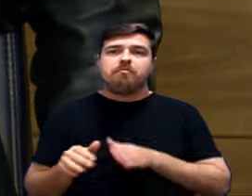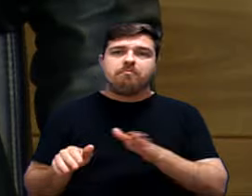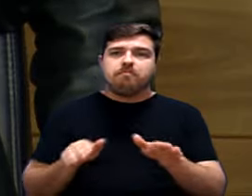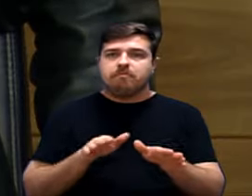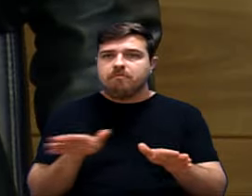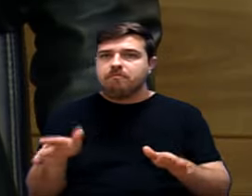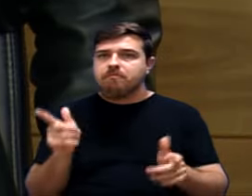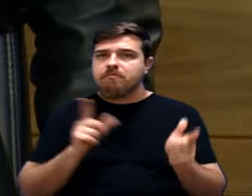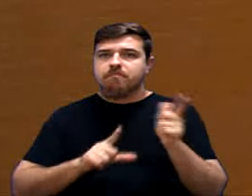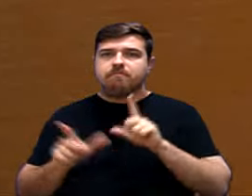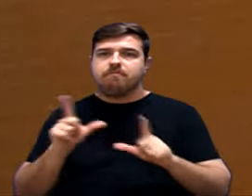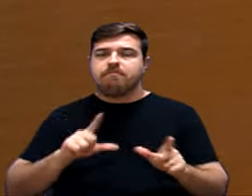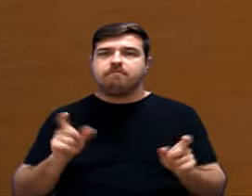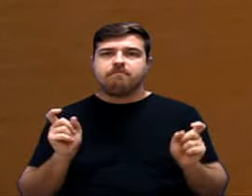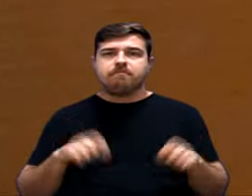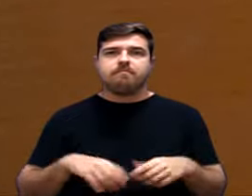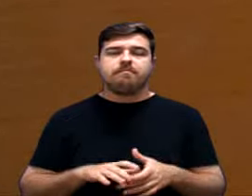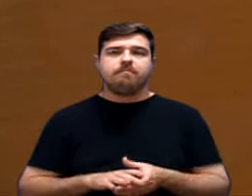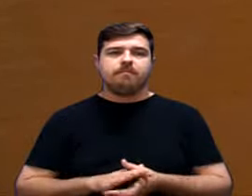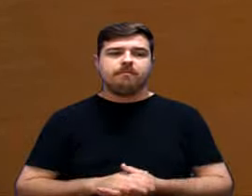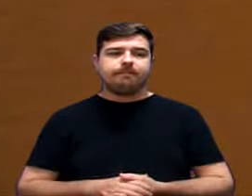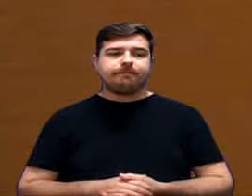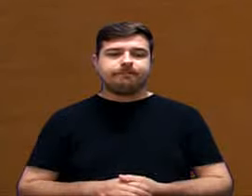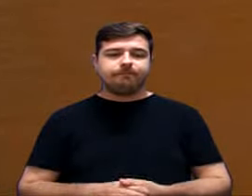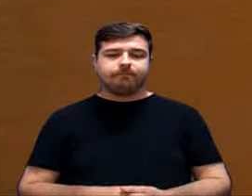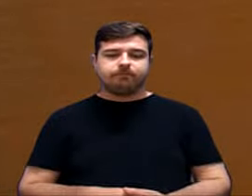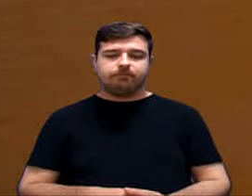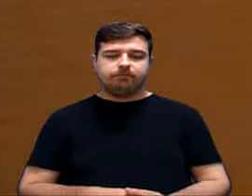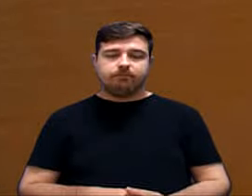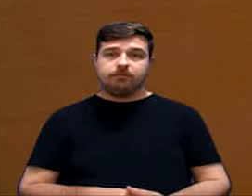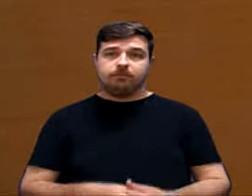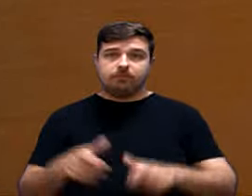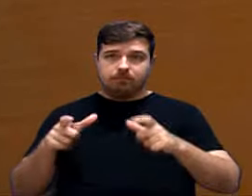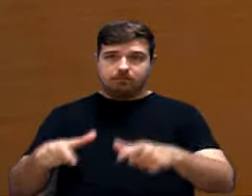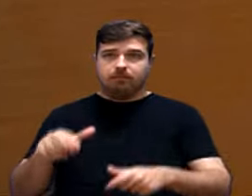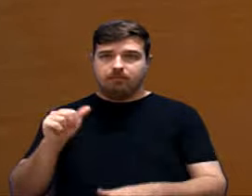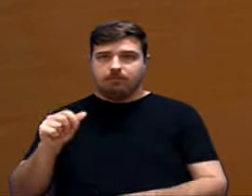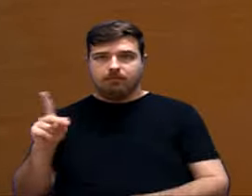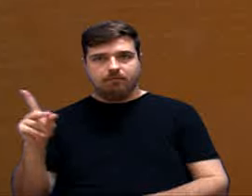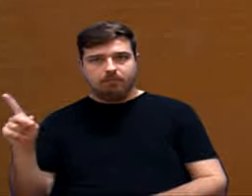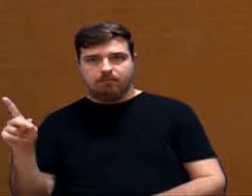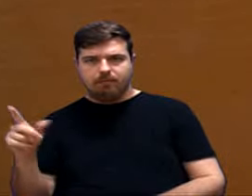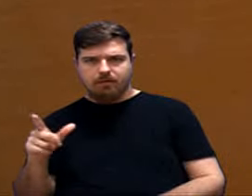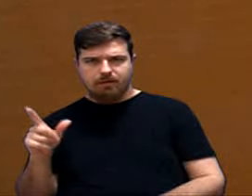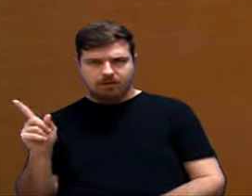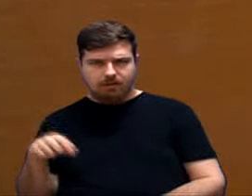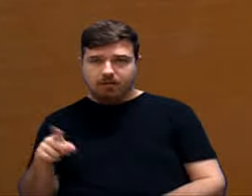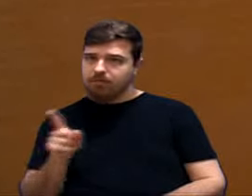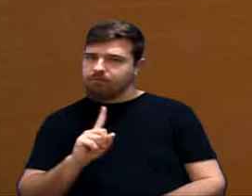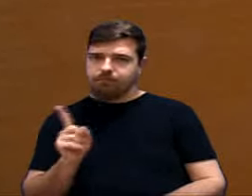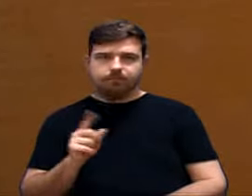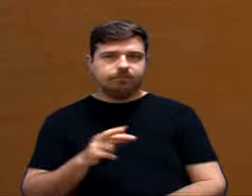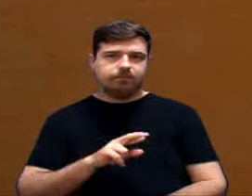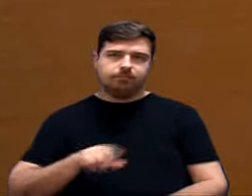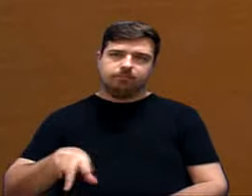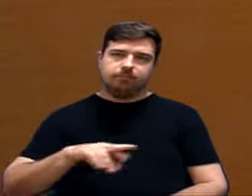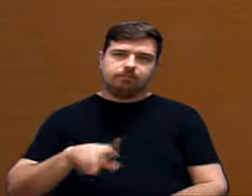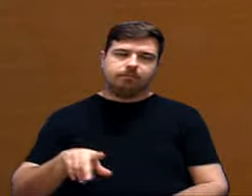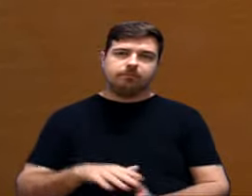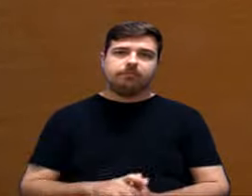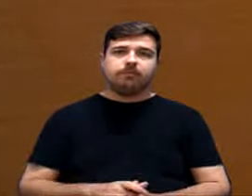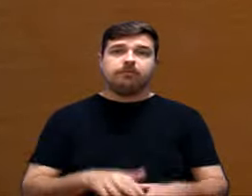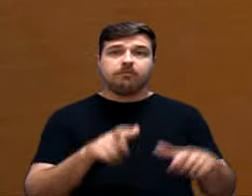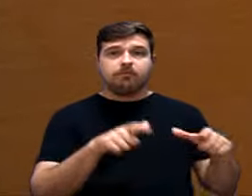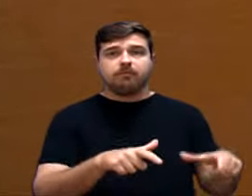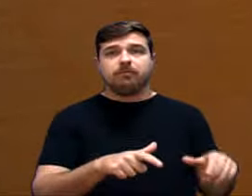São Carlos quer cont não não não é Área de APP lá no Recreativo não Recreativo não não a área dpp